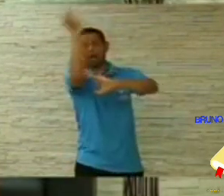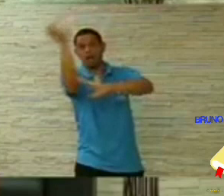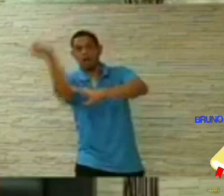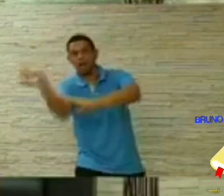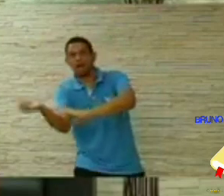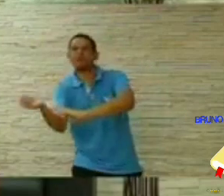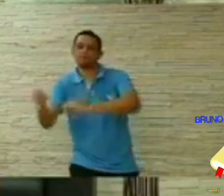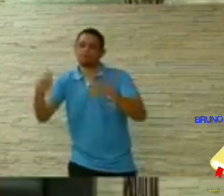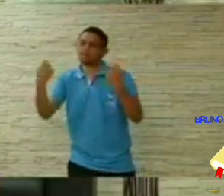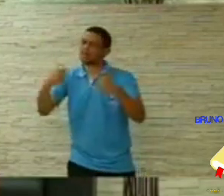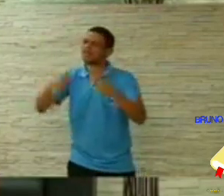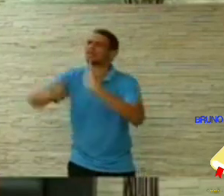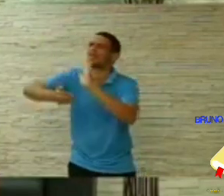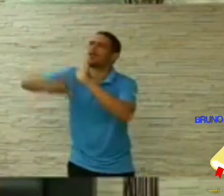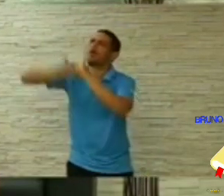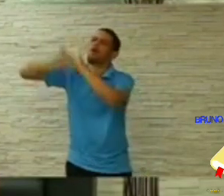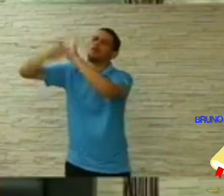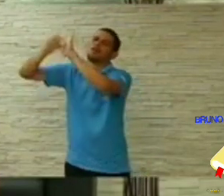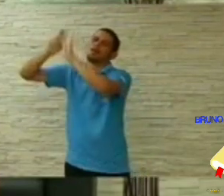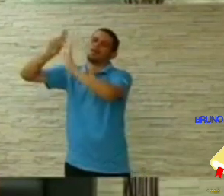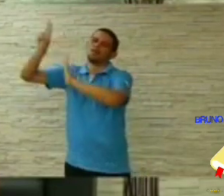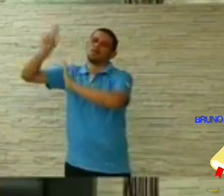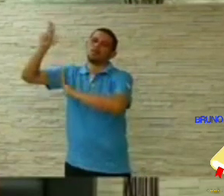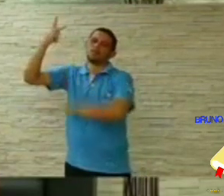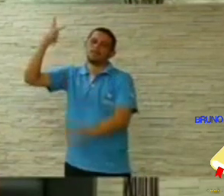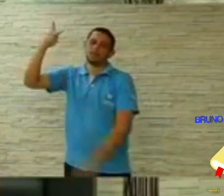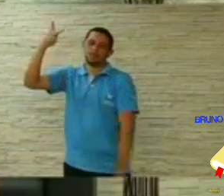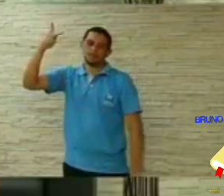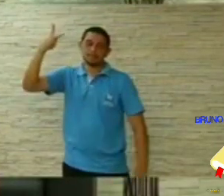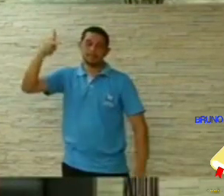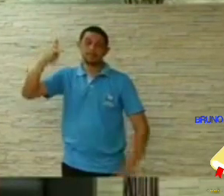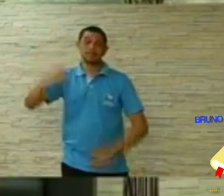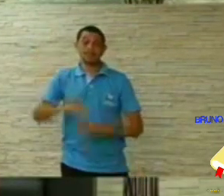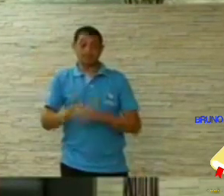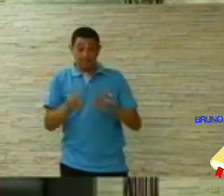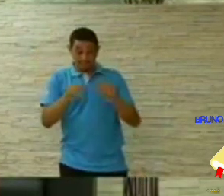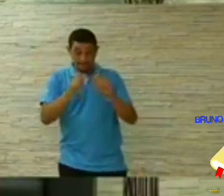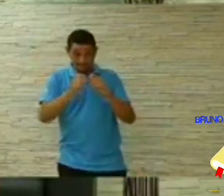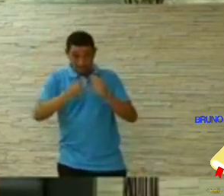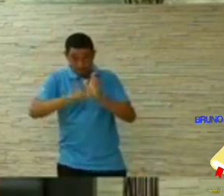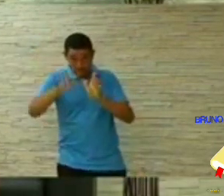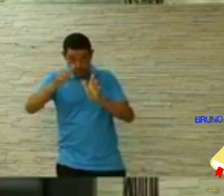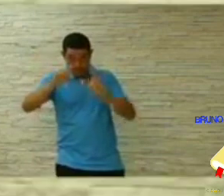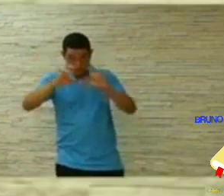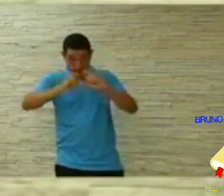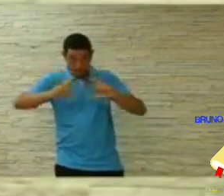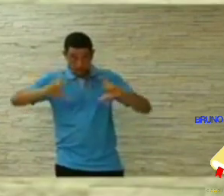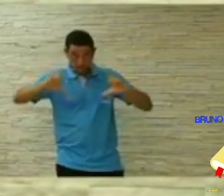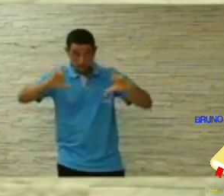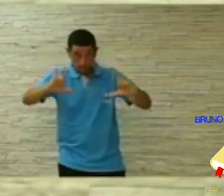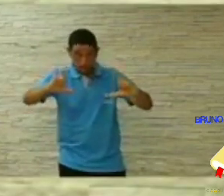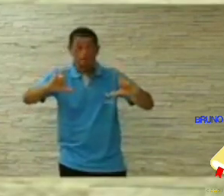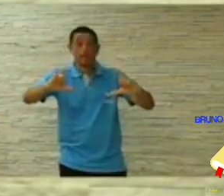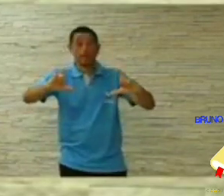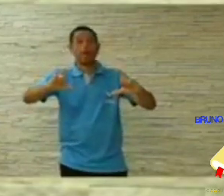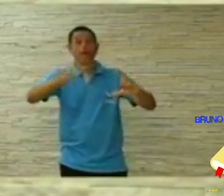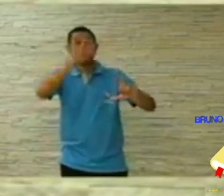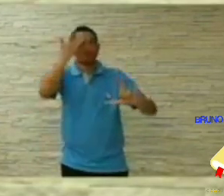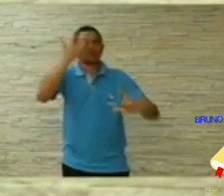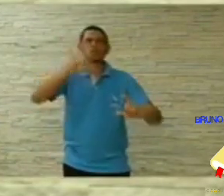louvado seja o nome do Senhor. Essa primeira estrofe do Salmo 113, eles cantavam